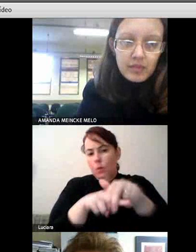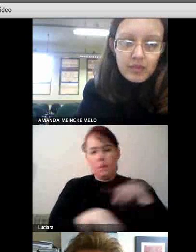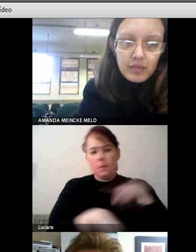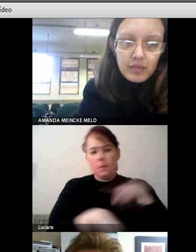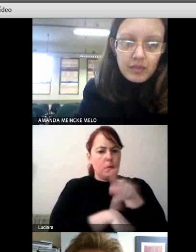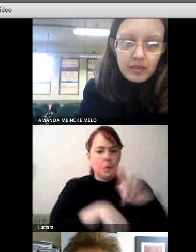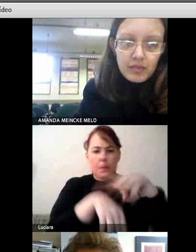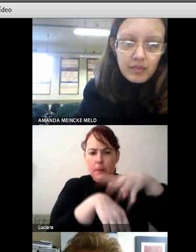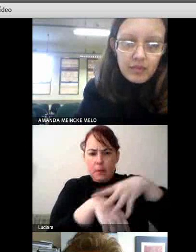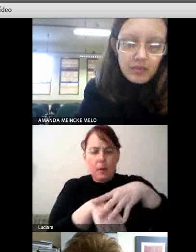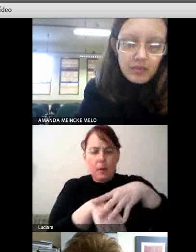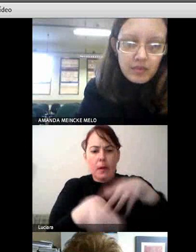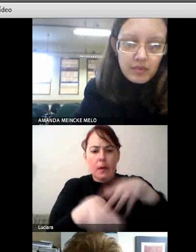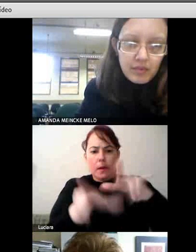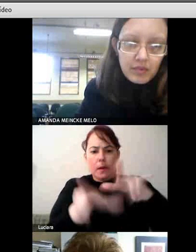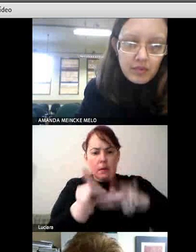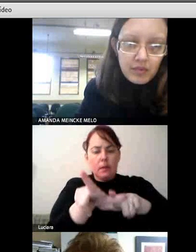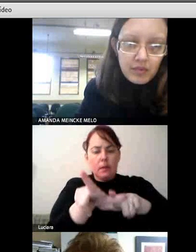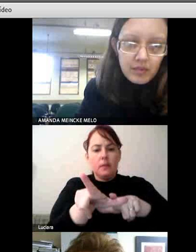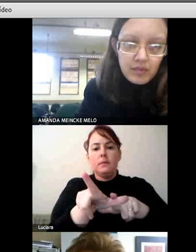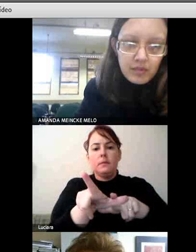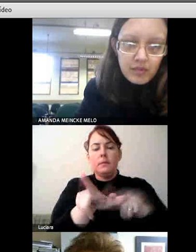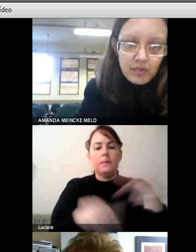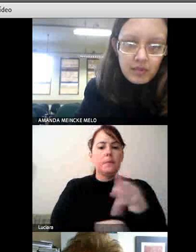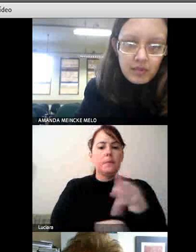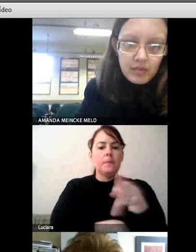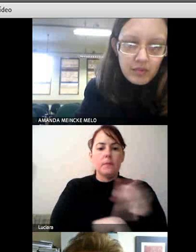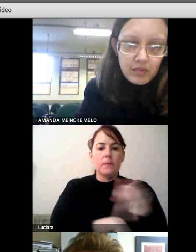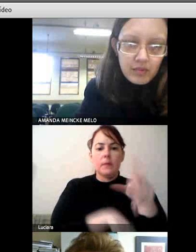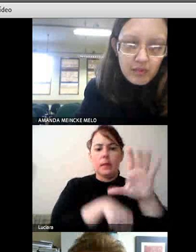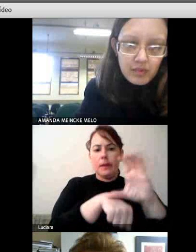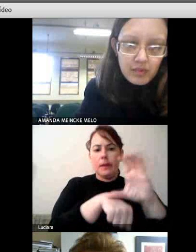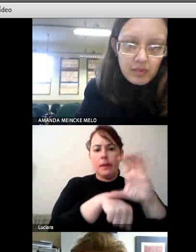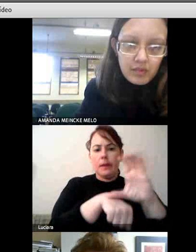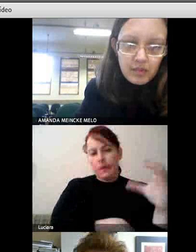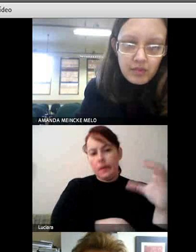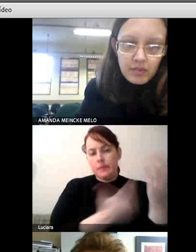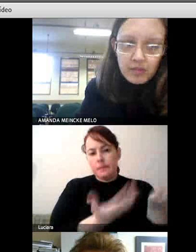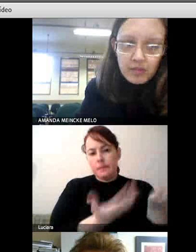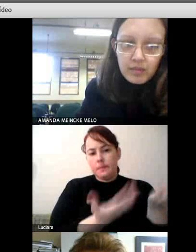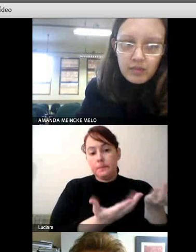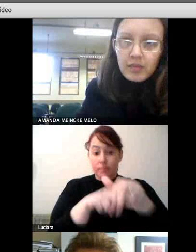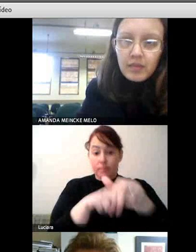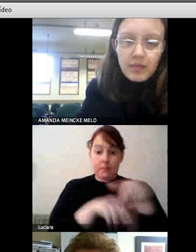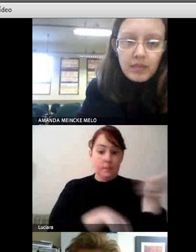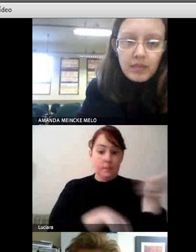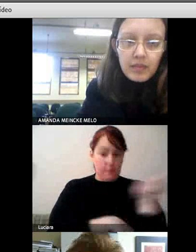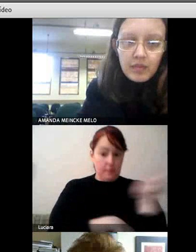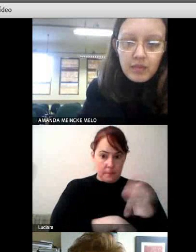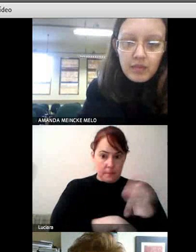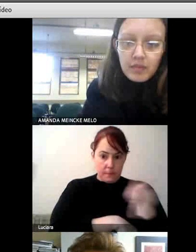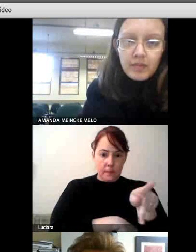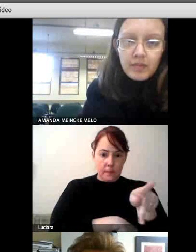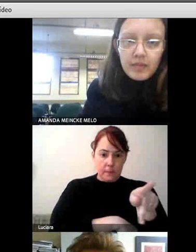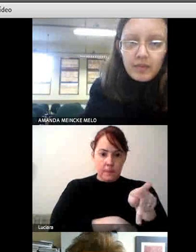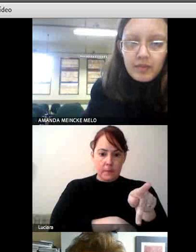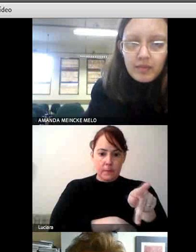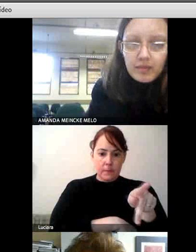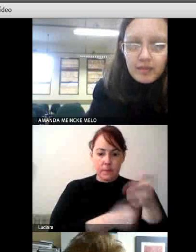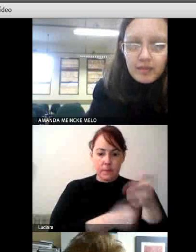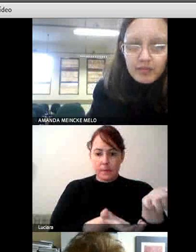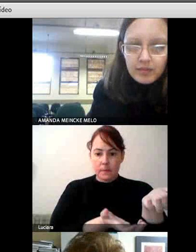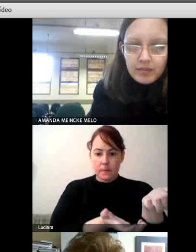estou aprendendo tudo de novo. Então, nisso aí, a gente tem que pensar que a universidade pode começar